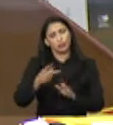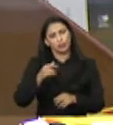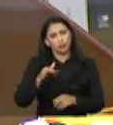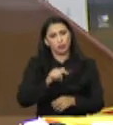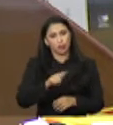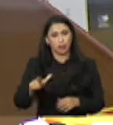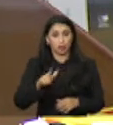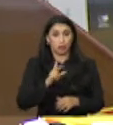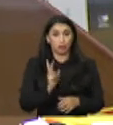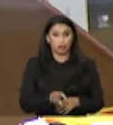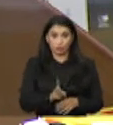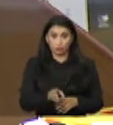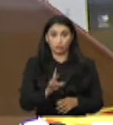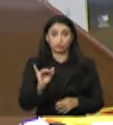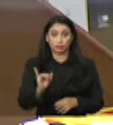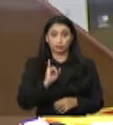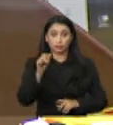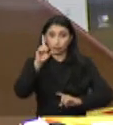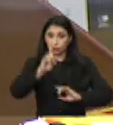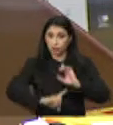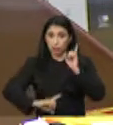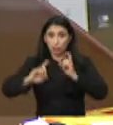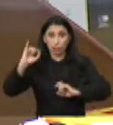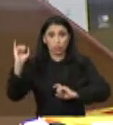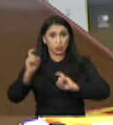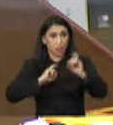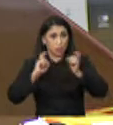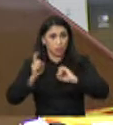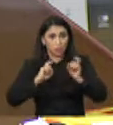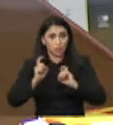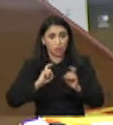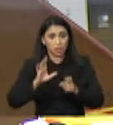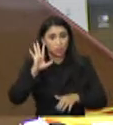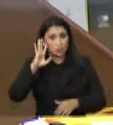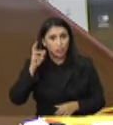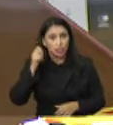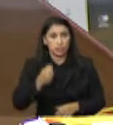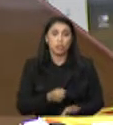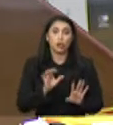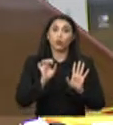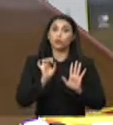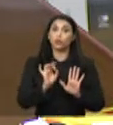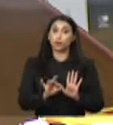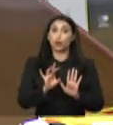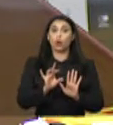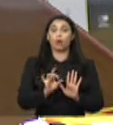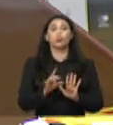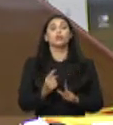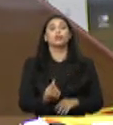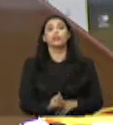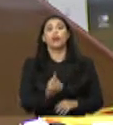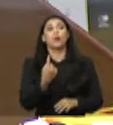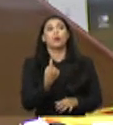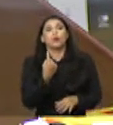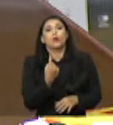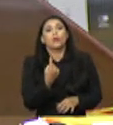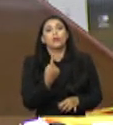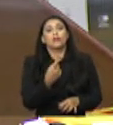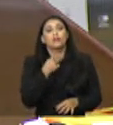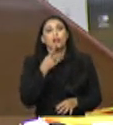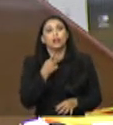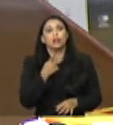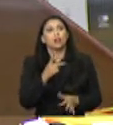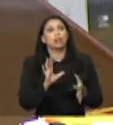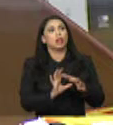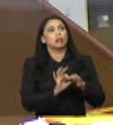e aquelas pertinentes ao direito administrativo sancionador salva é claro aquelas que dizem respeito estritamente a liberdade